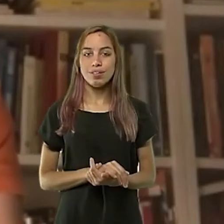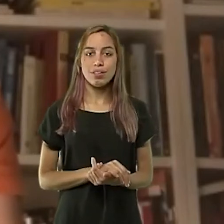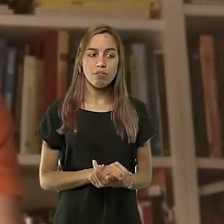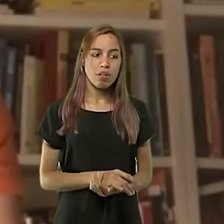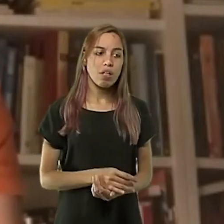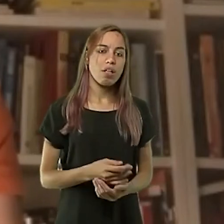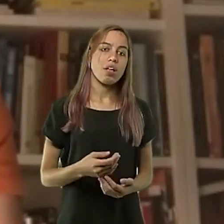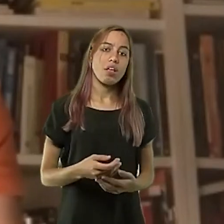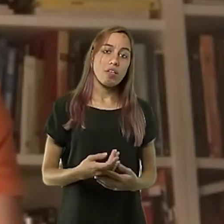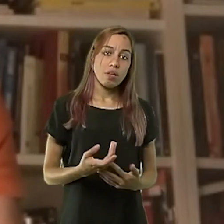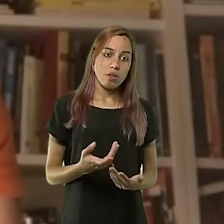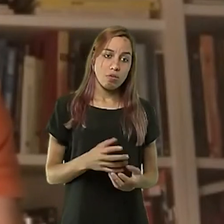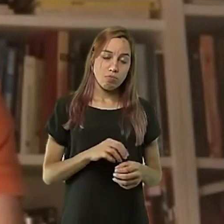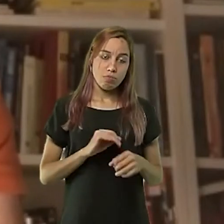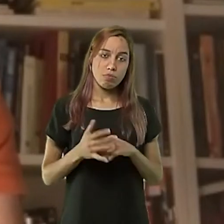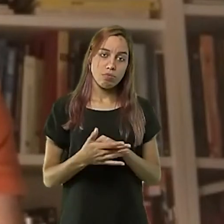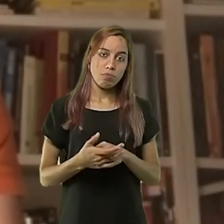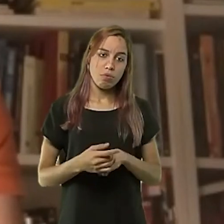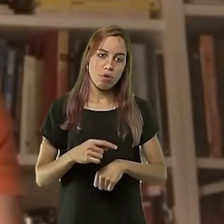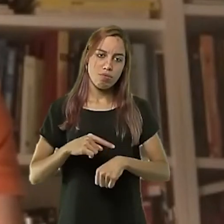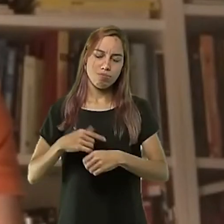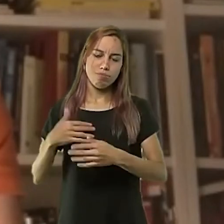triste, em muitos sentidos,